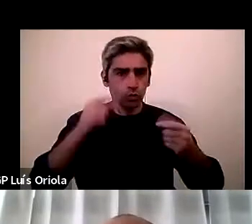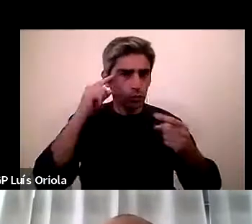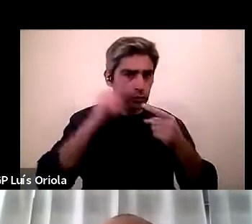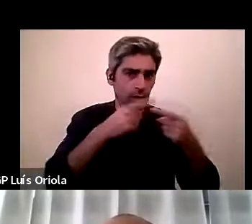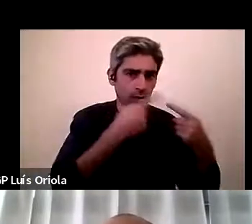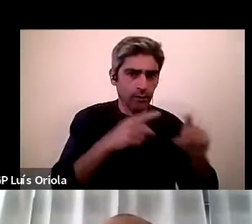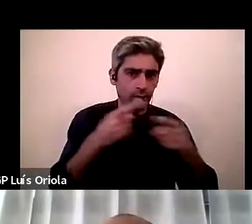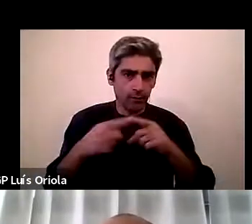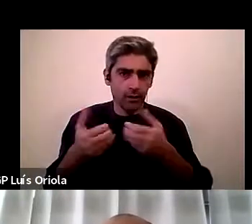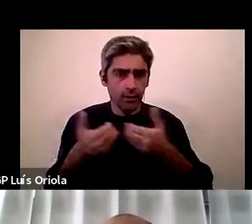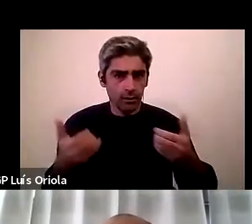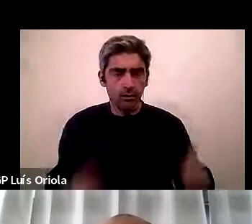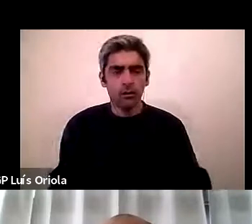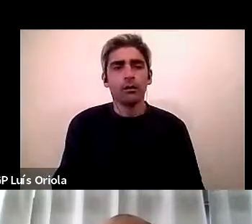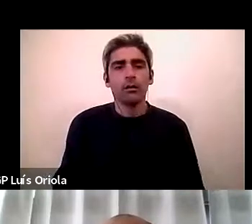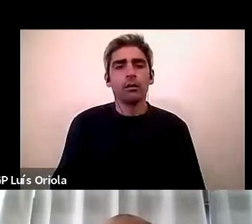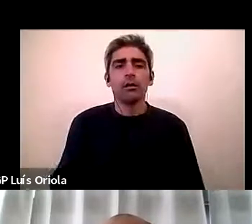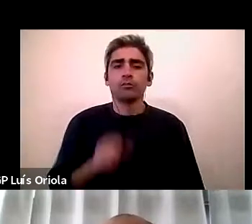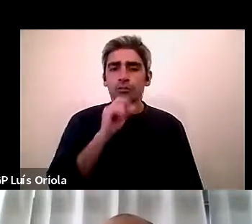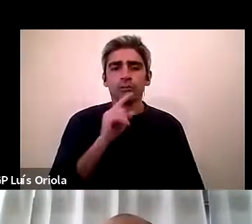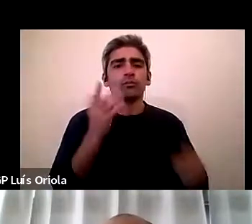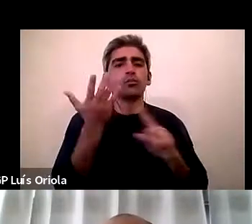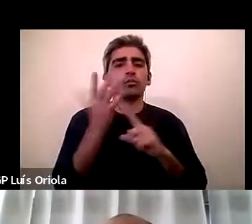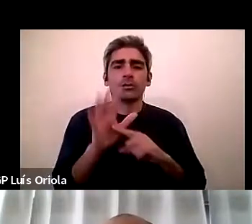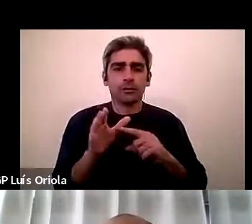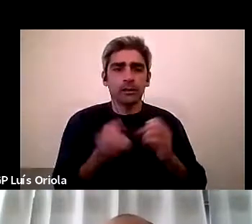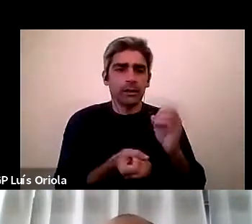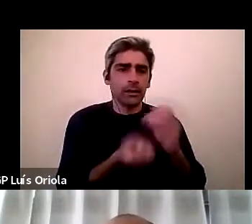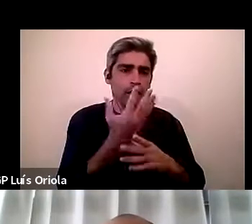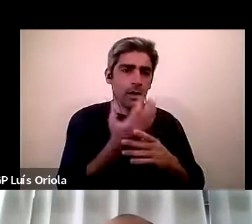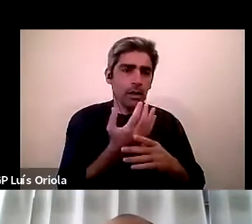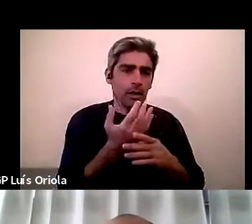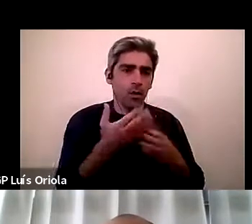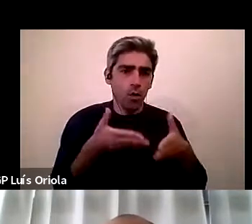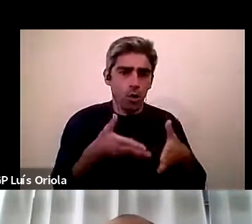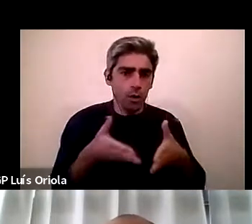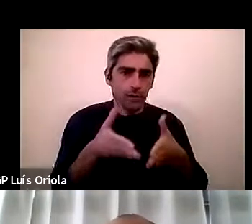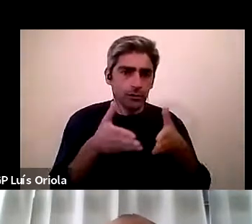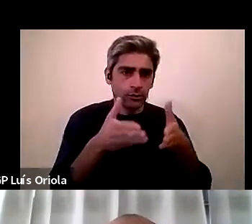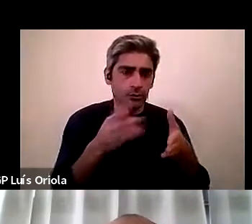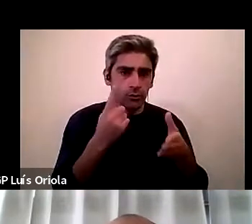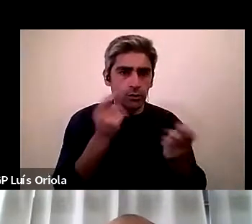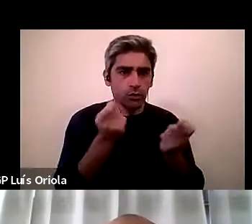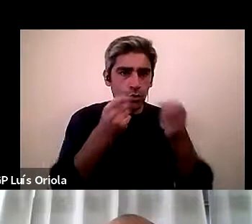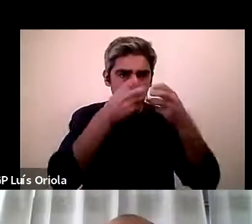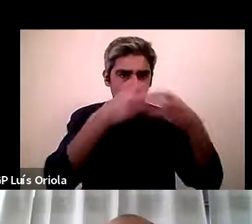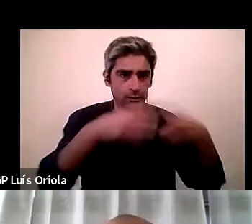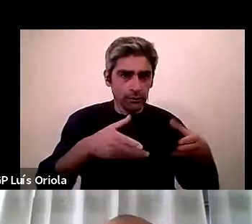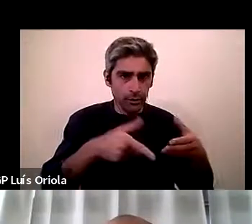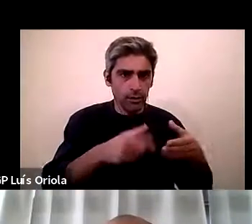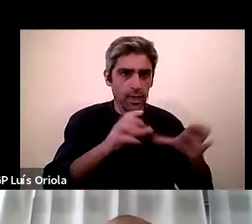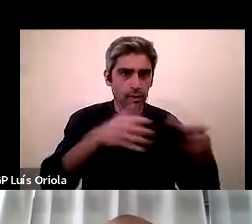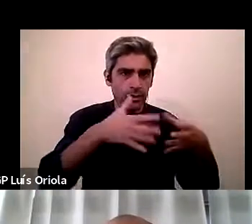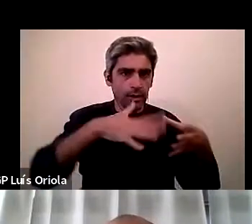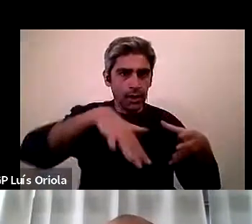as duas, e é possível, por exemplo, criar orientações para que uma organização ou uma